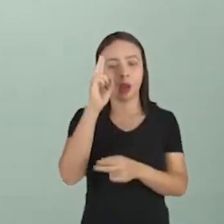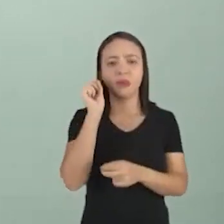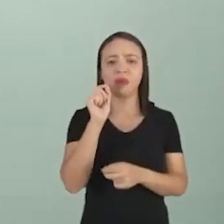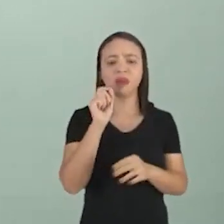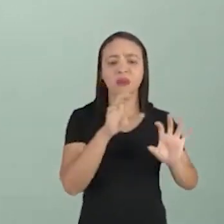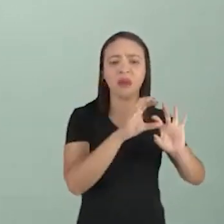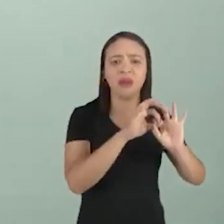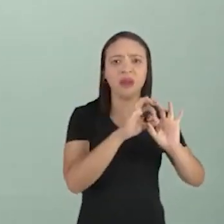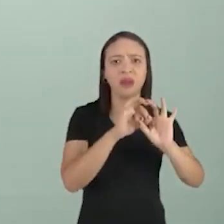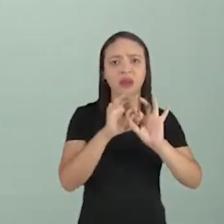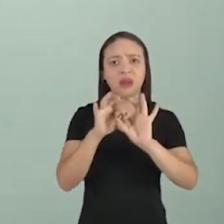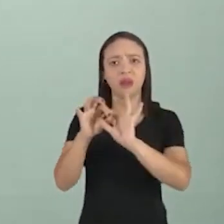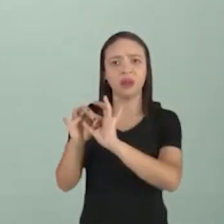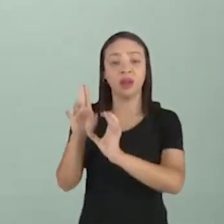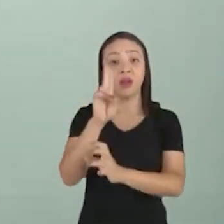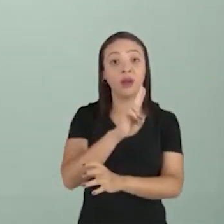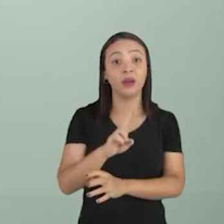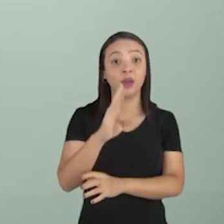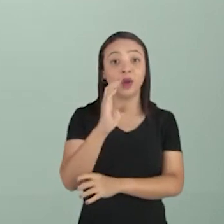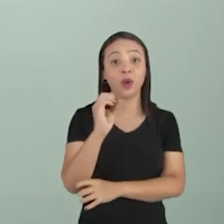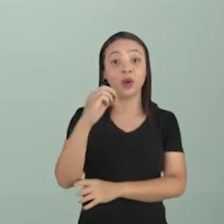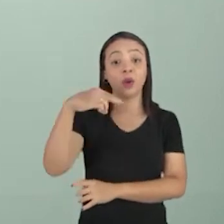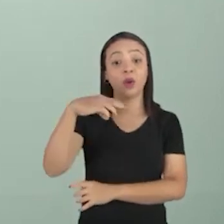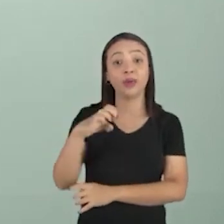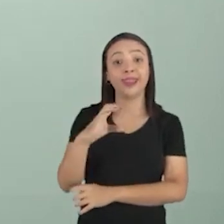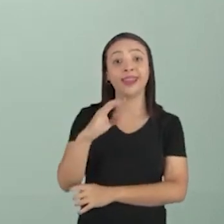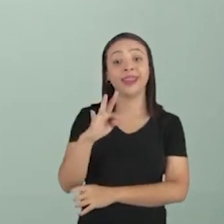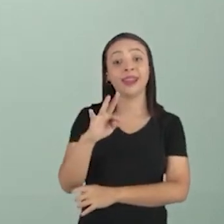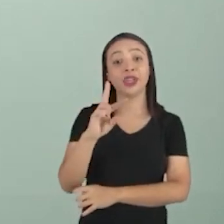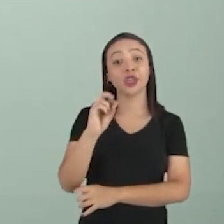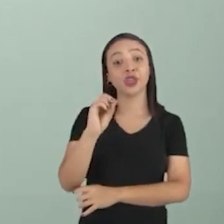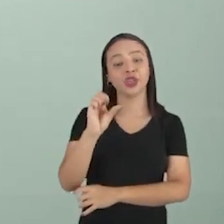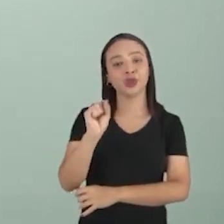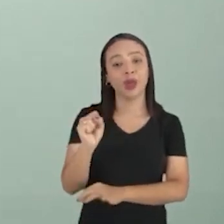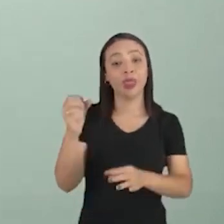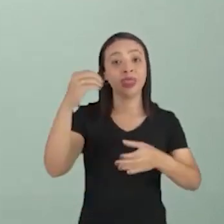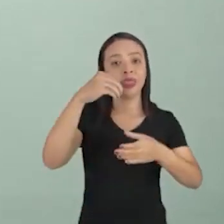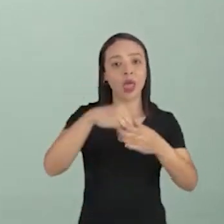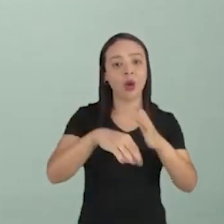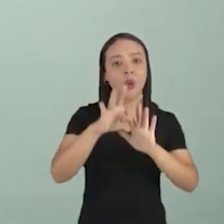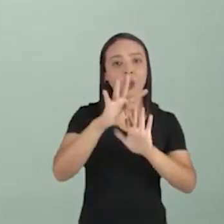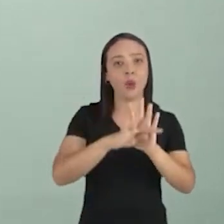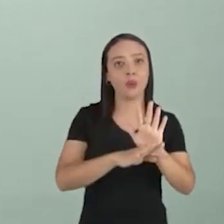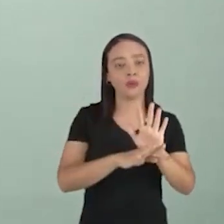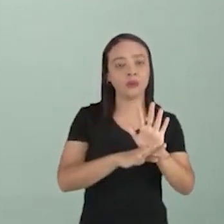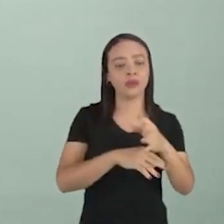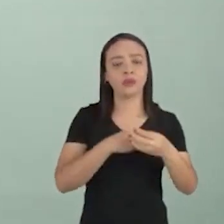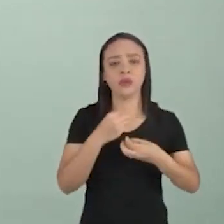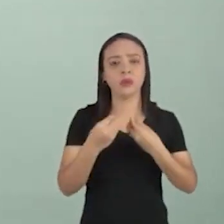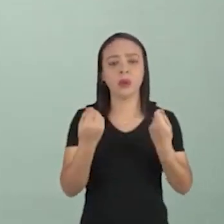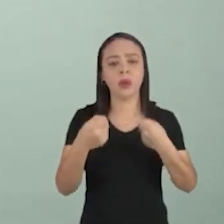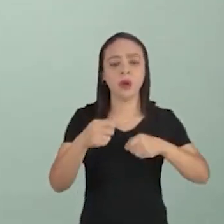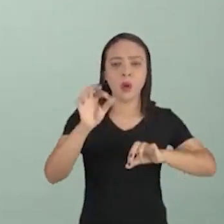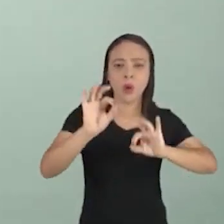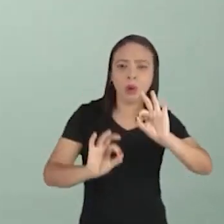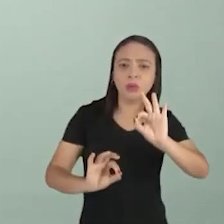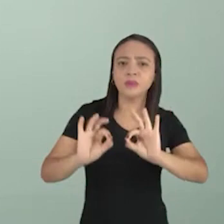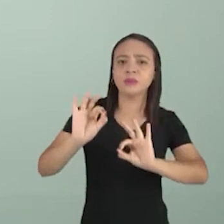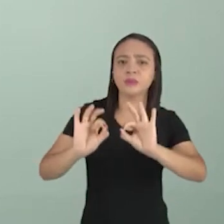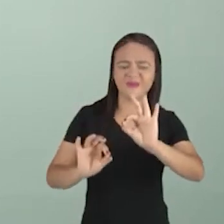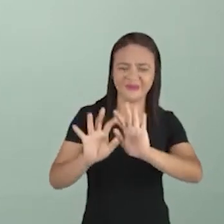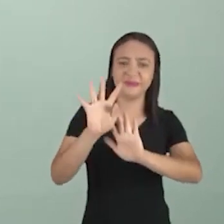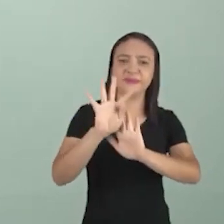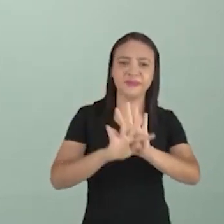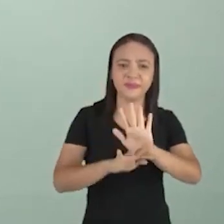coesão textual? É a utilização dos conectivos dentro do nosso texto. Como nós vamos organizar